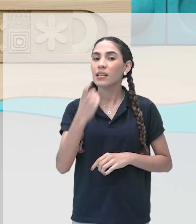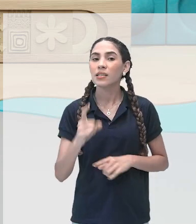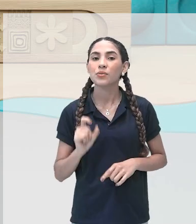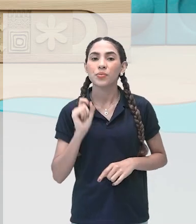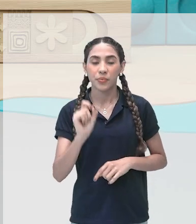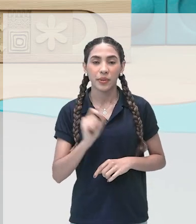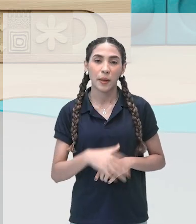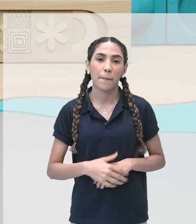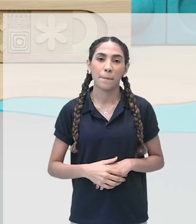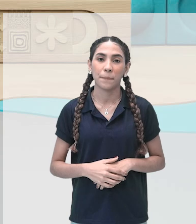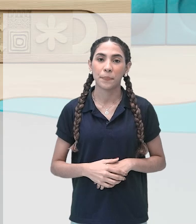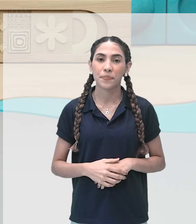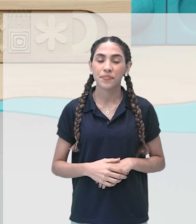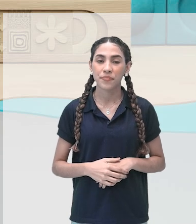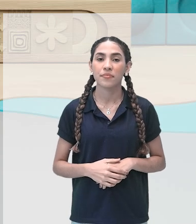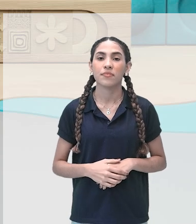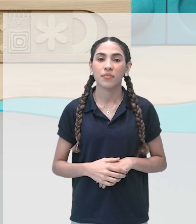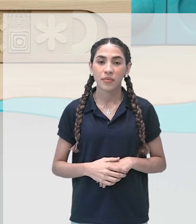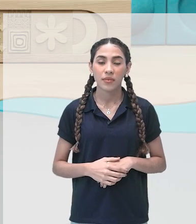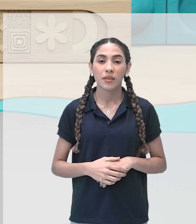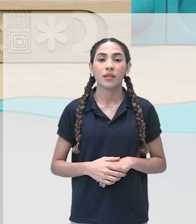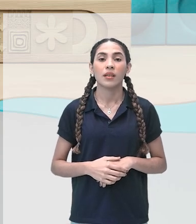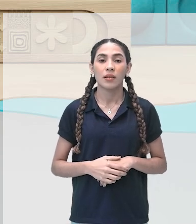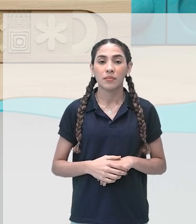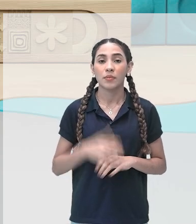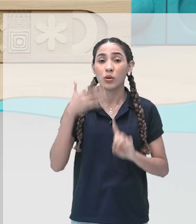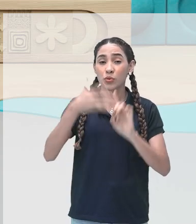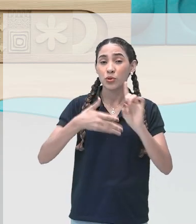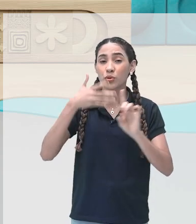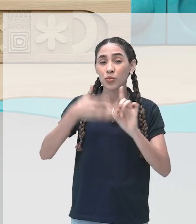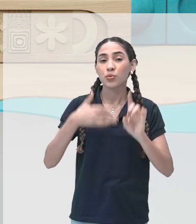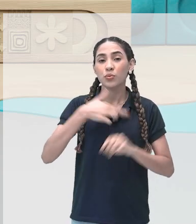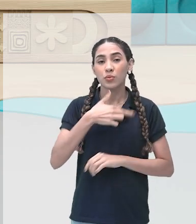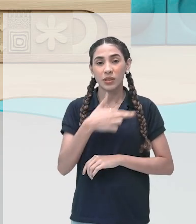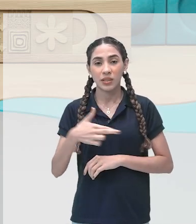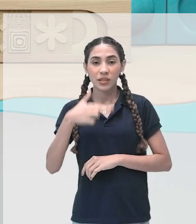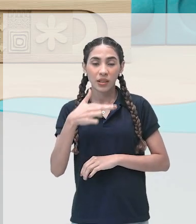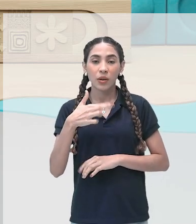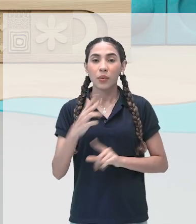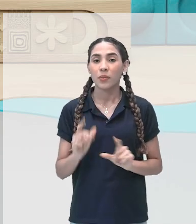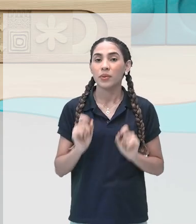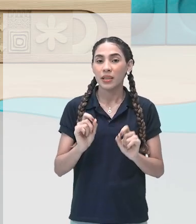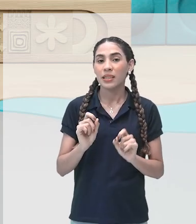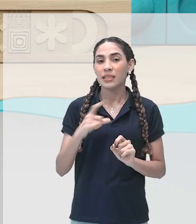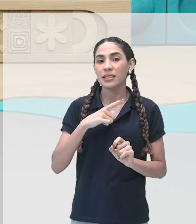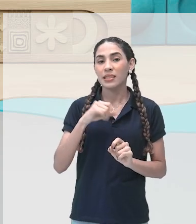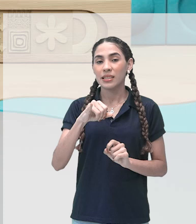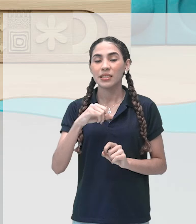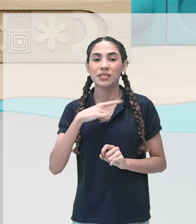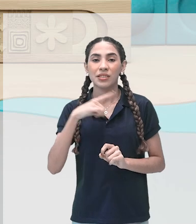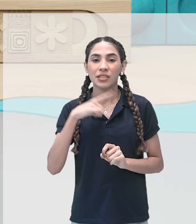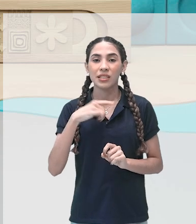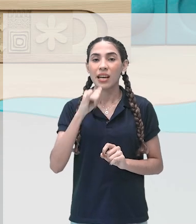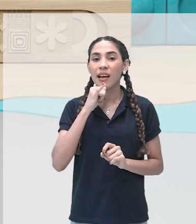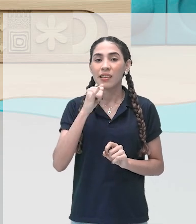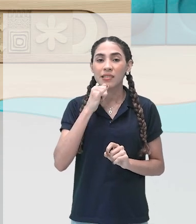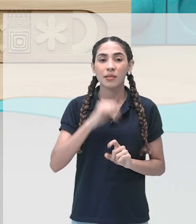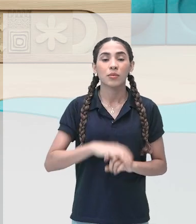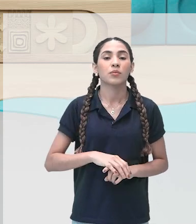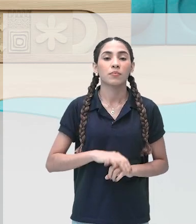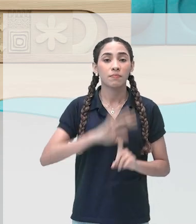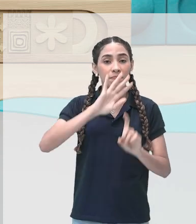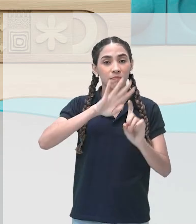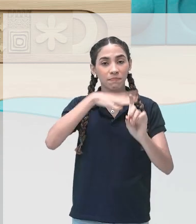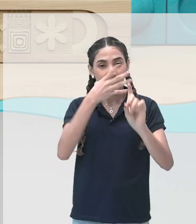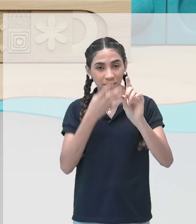é justamente a questão da construção do discurso cristão, né? Em que se tinha aí o culto ao